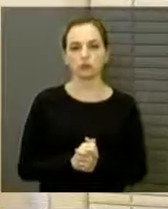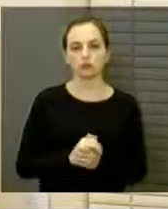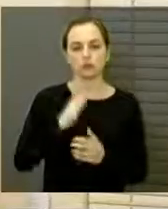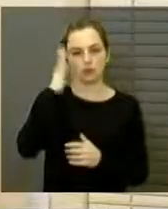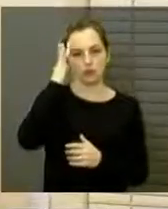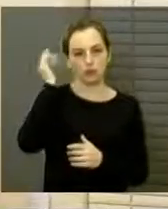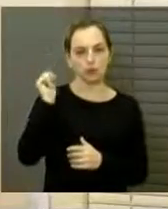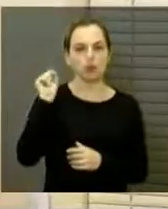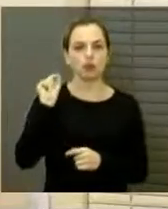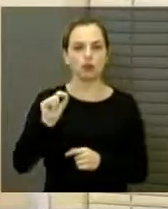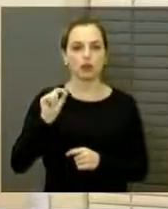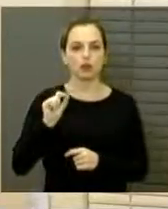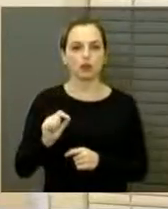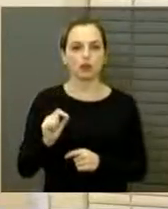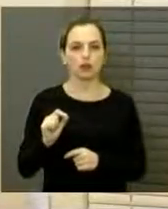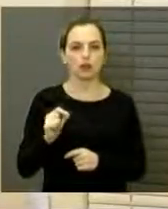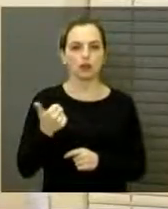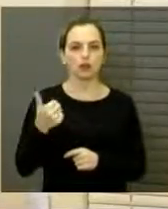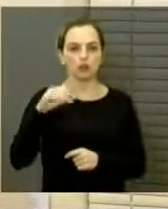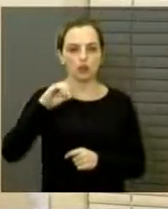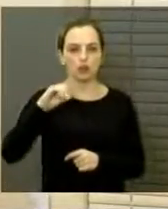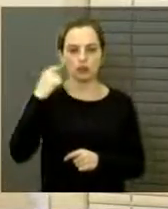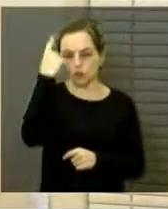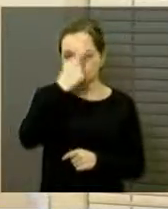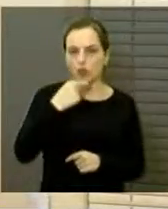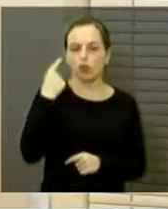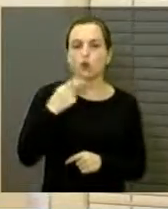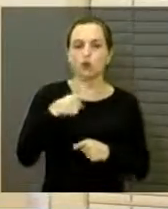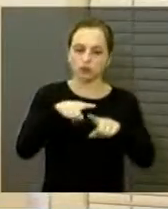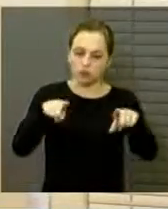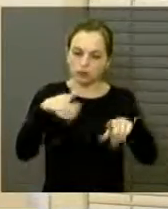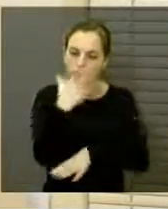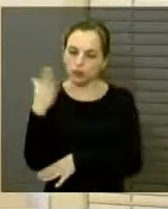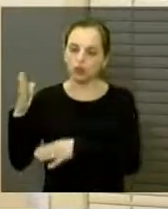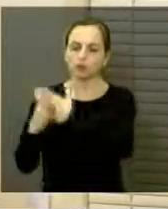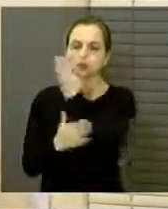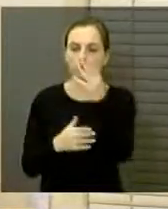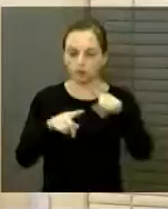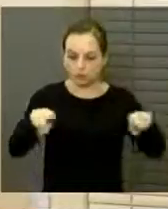Amanhã, a partir das 19 horas, na Praça das Bandeiras,